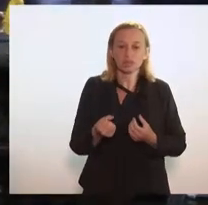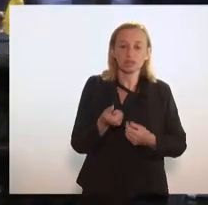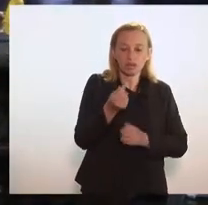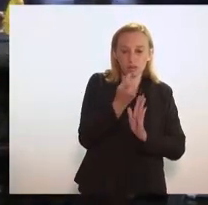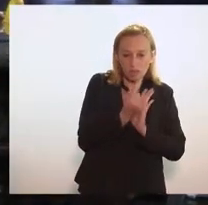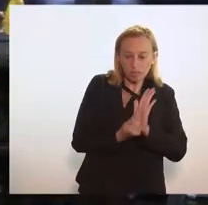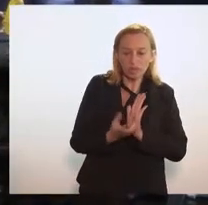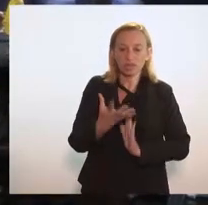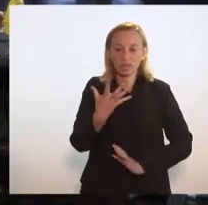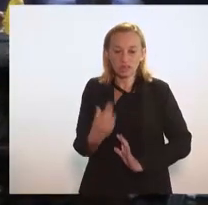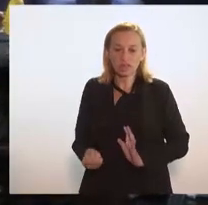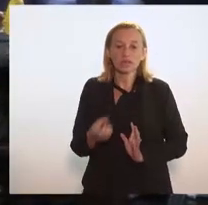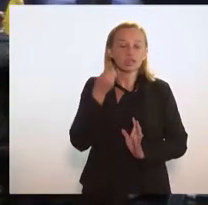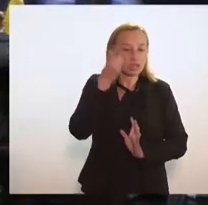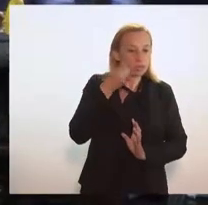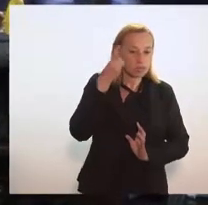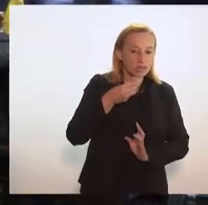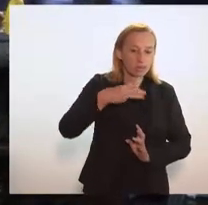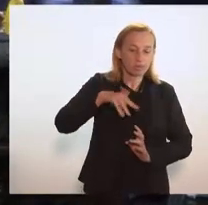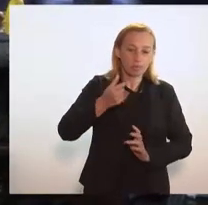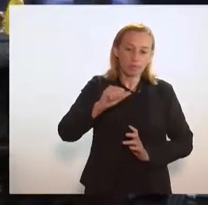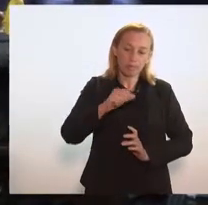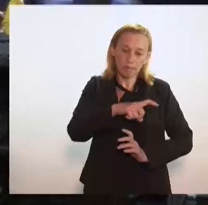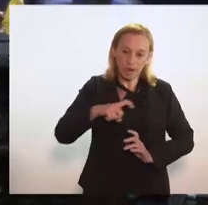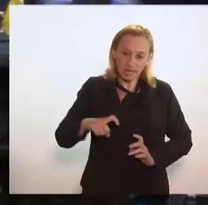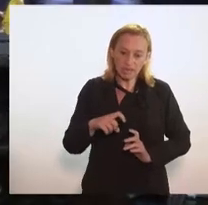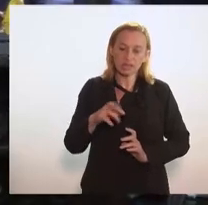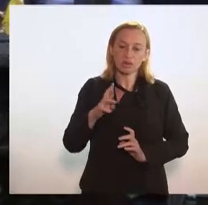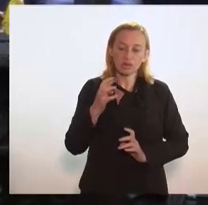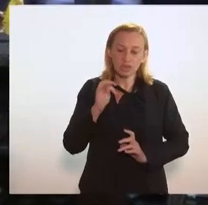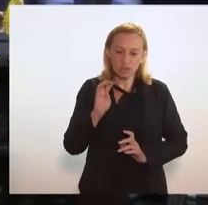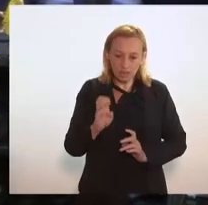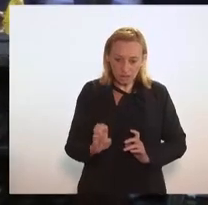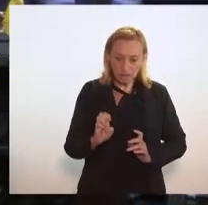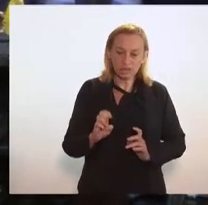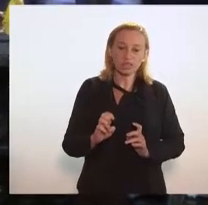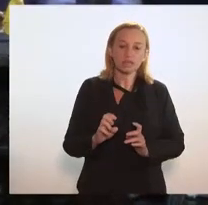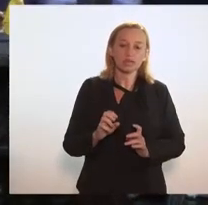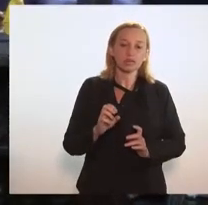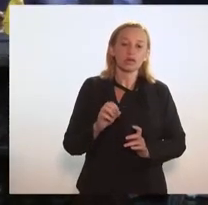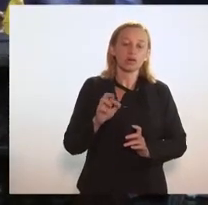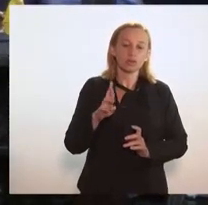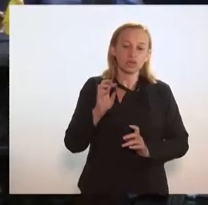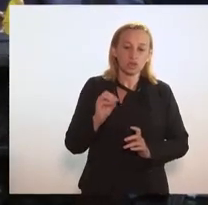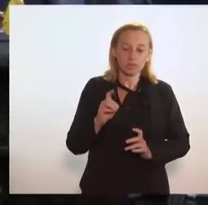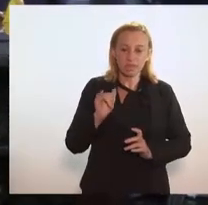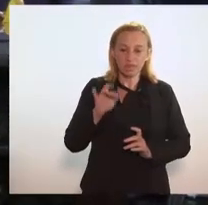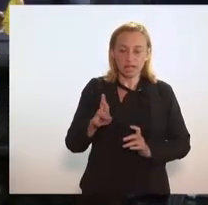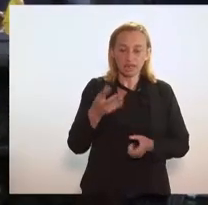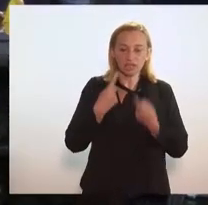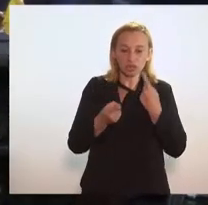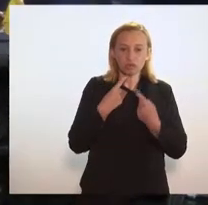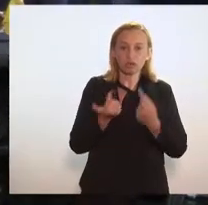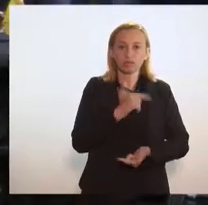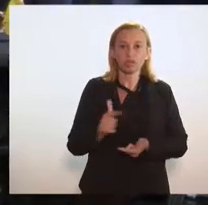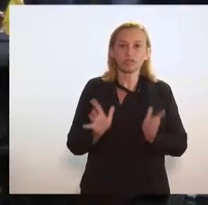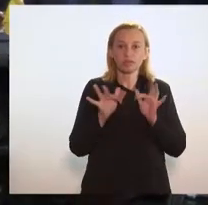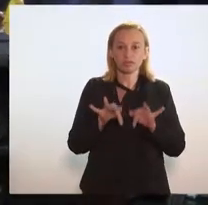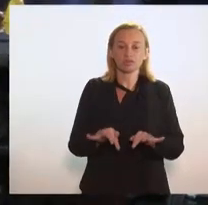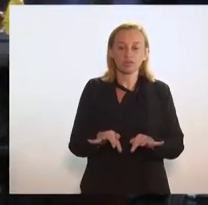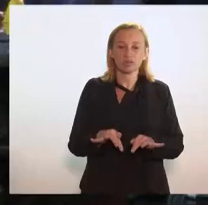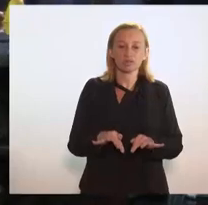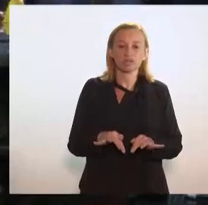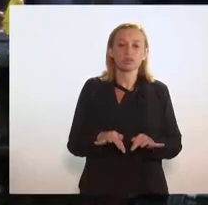favorável relator Deputado Max Lemos Rosane Félix futuro eu Dalton Rodrigo Bacelar antigo são uma venda que ele